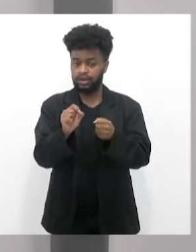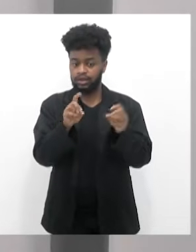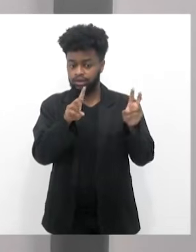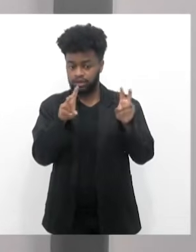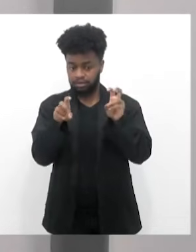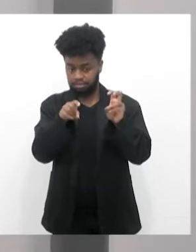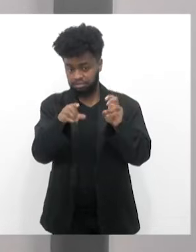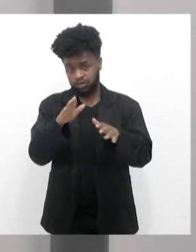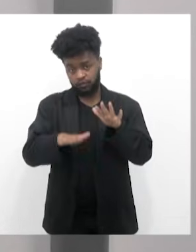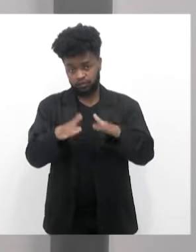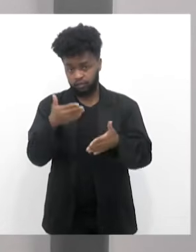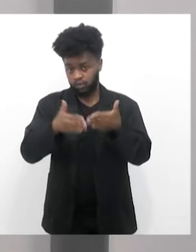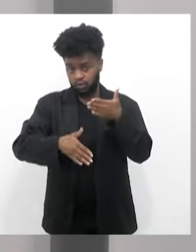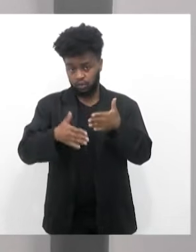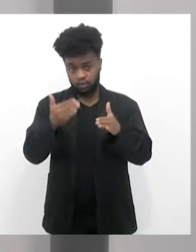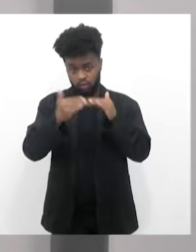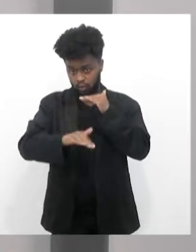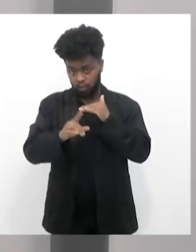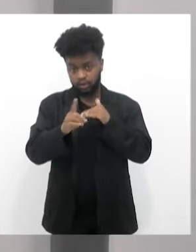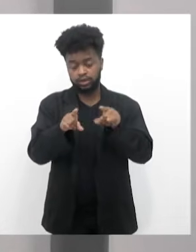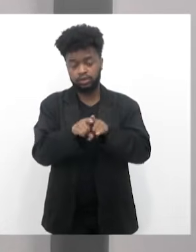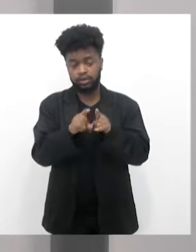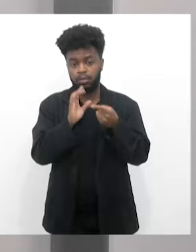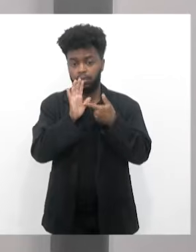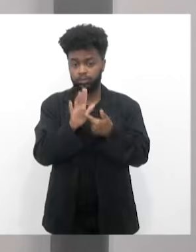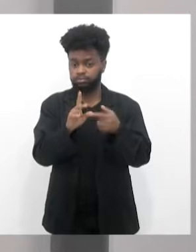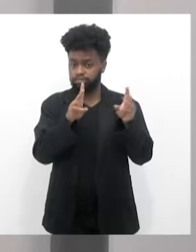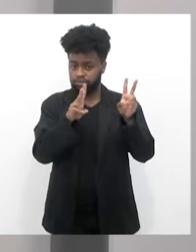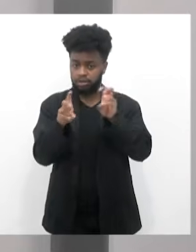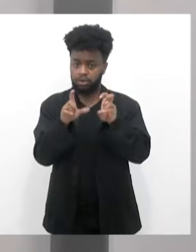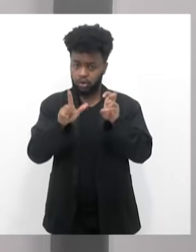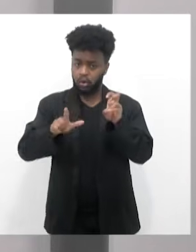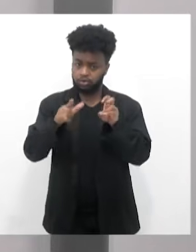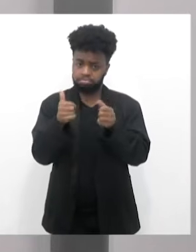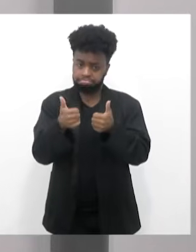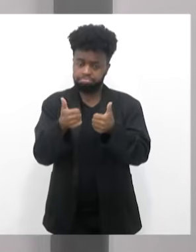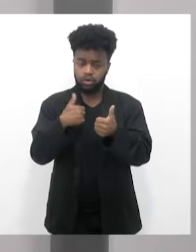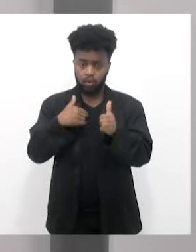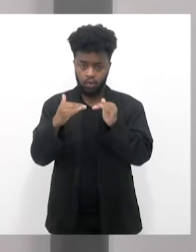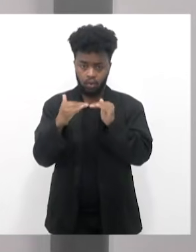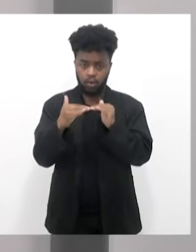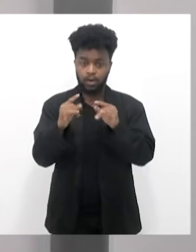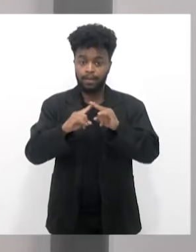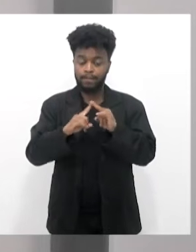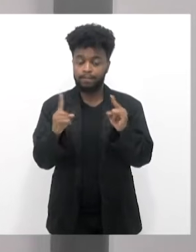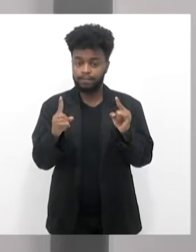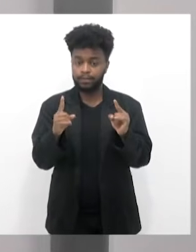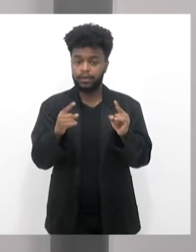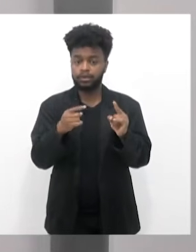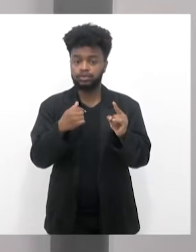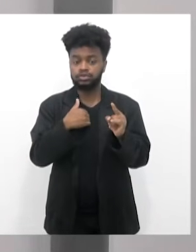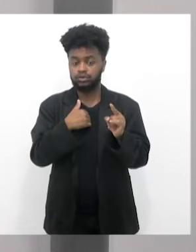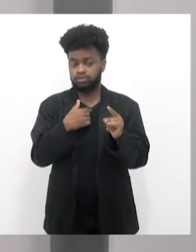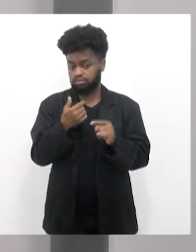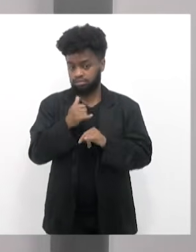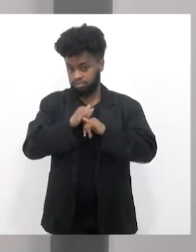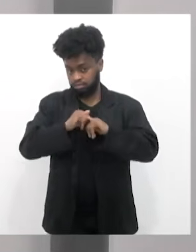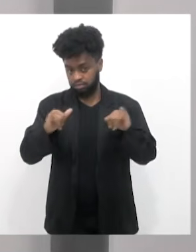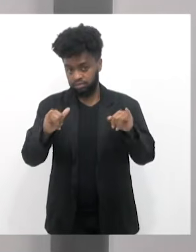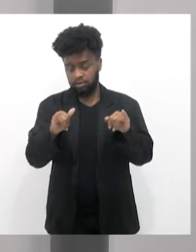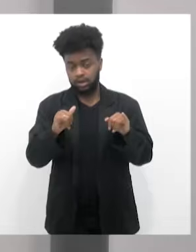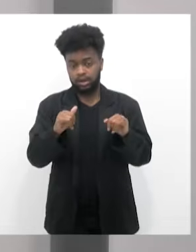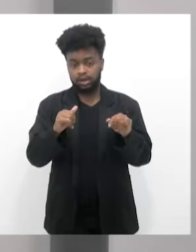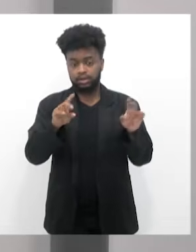Excelência pode não concordar e trouxe elementos jurídicos lógicos, concordo. Porém, eu refuto a tese de que o dispositivo